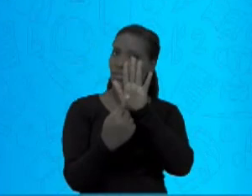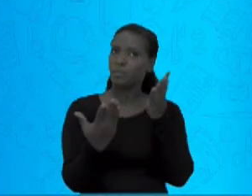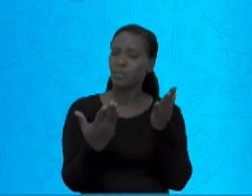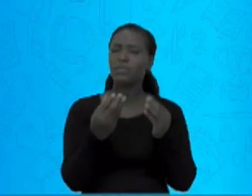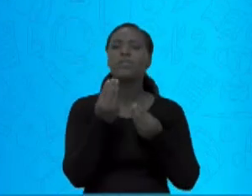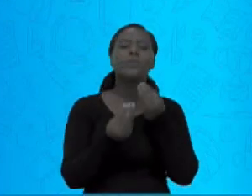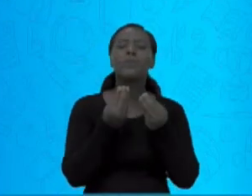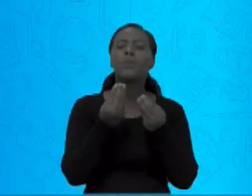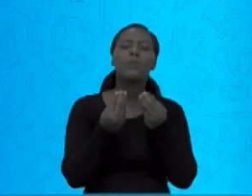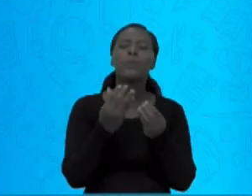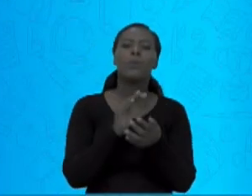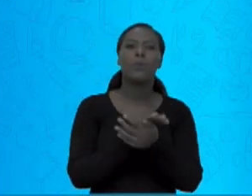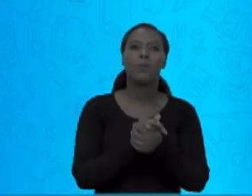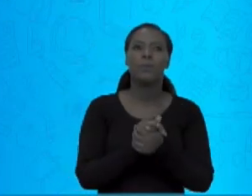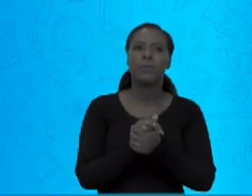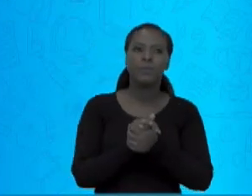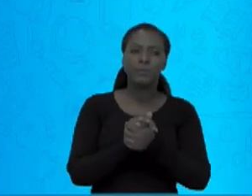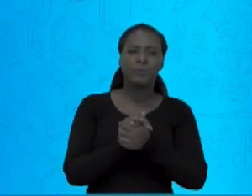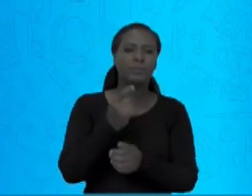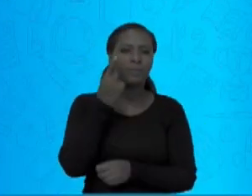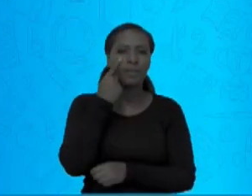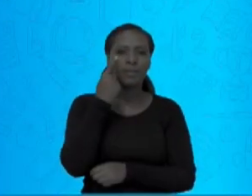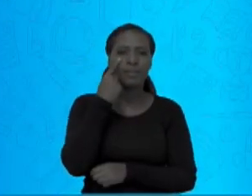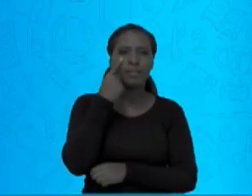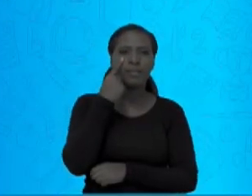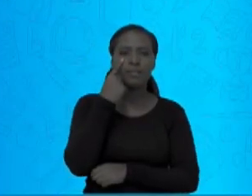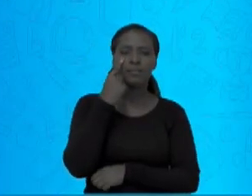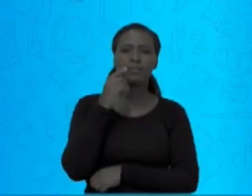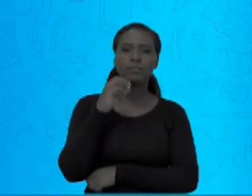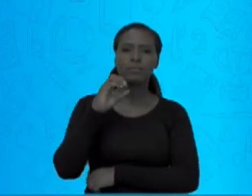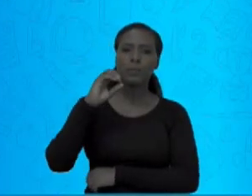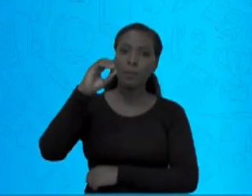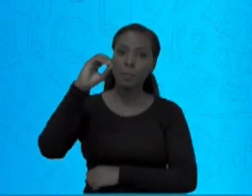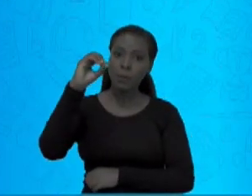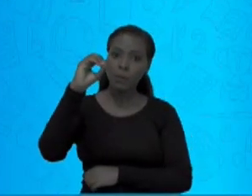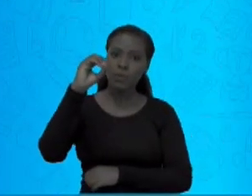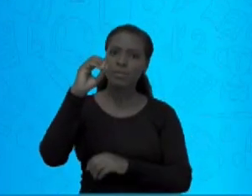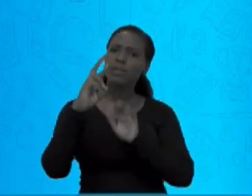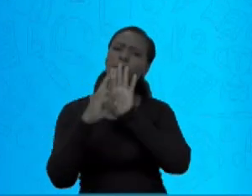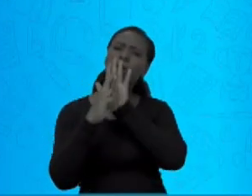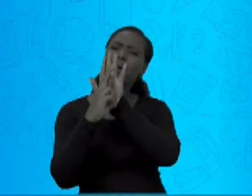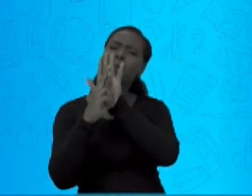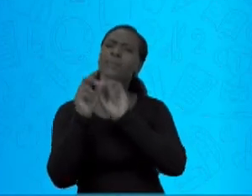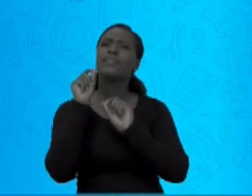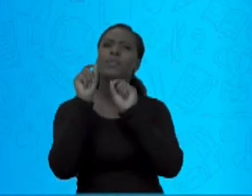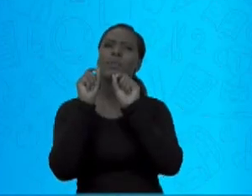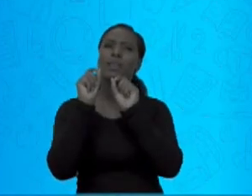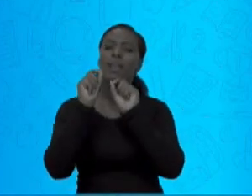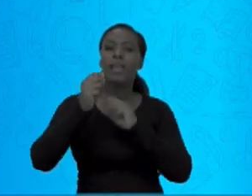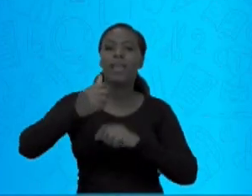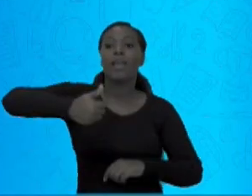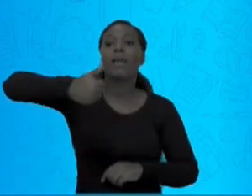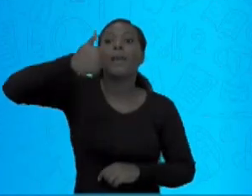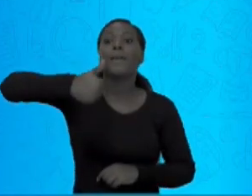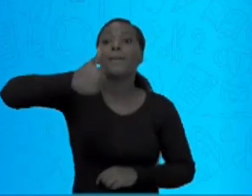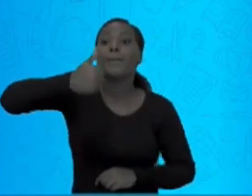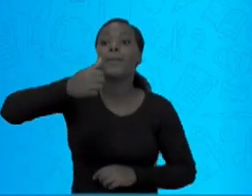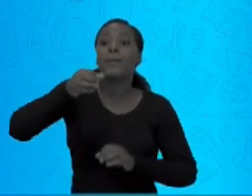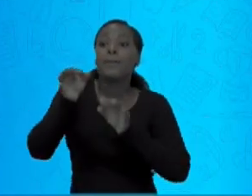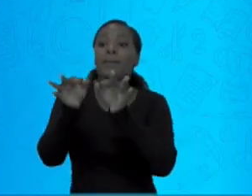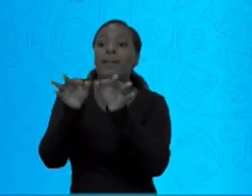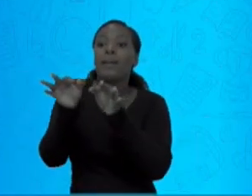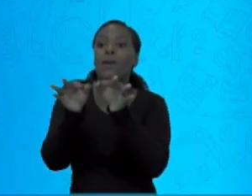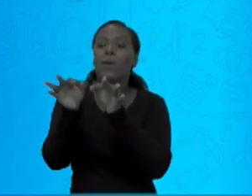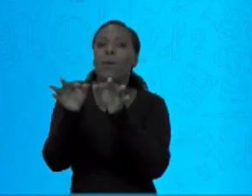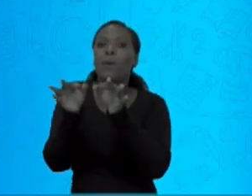como que seria. Olha, o 0 está aqui representando o quê? A primeira ordem e nós temos